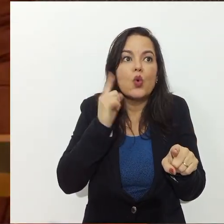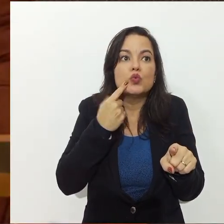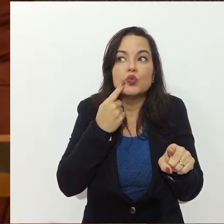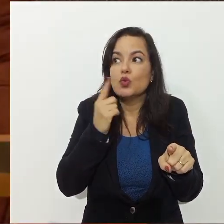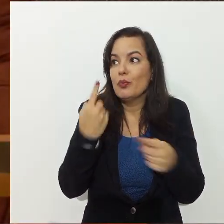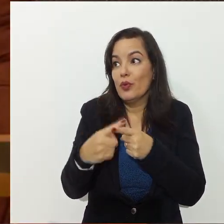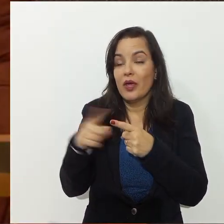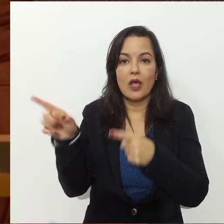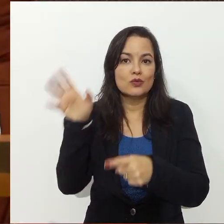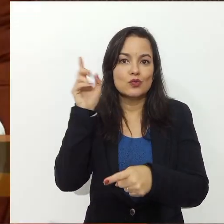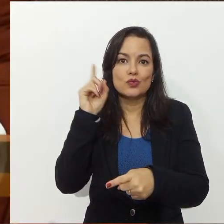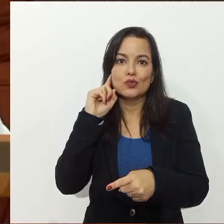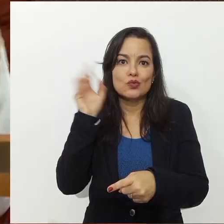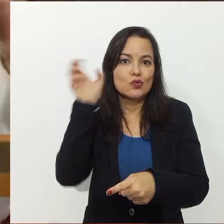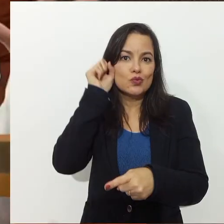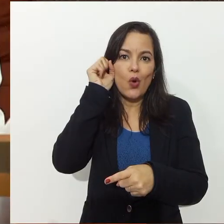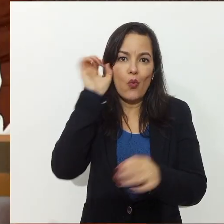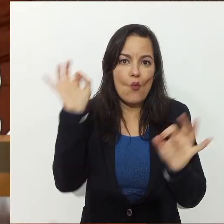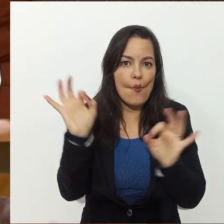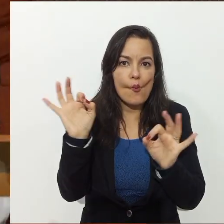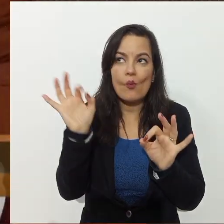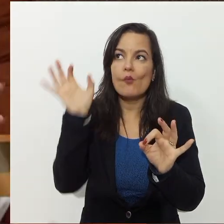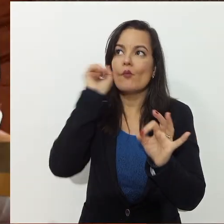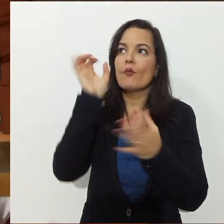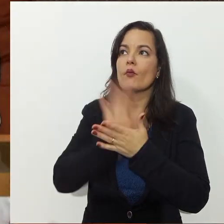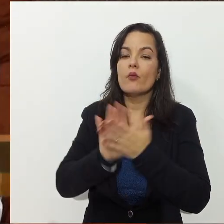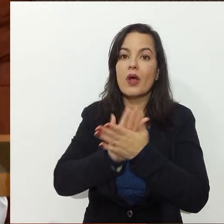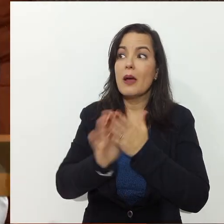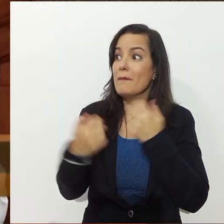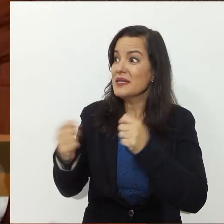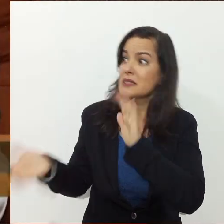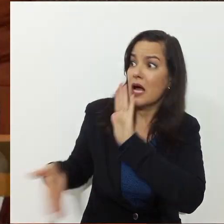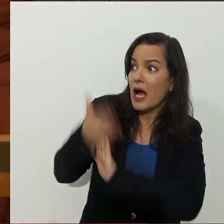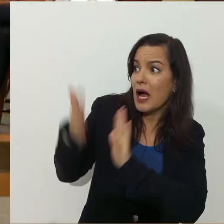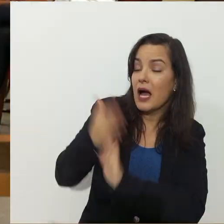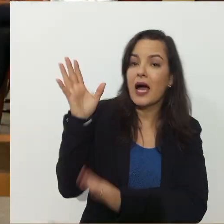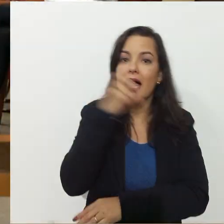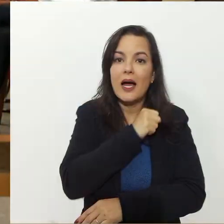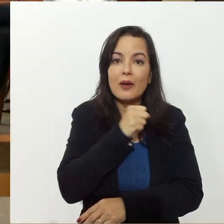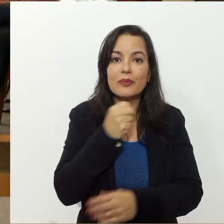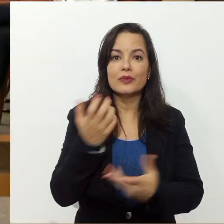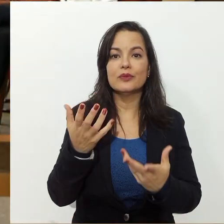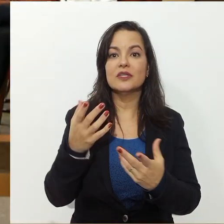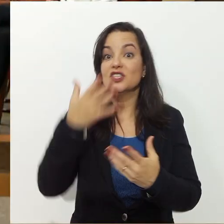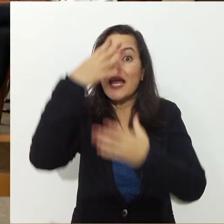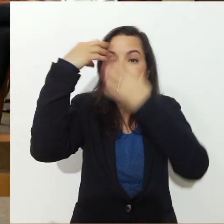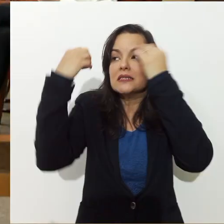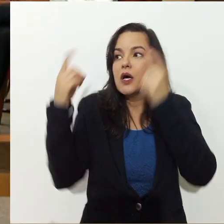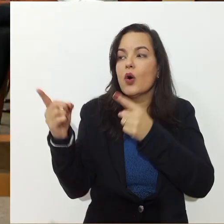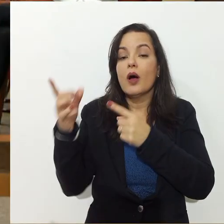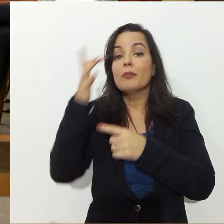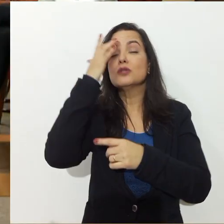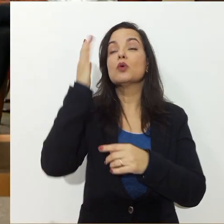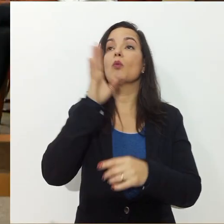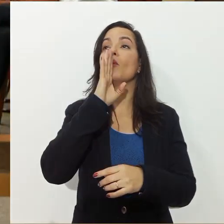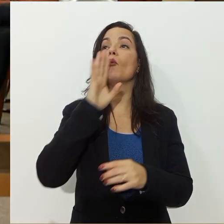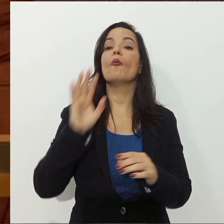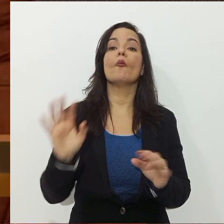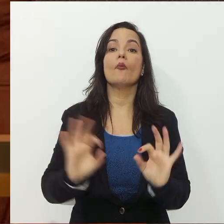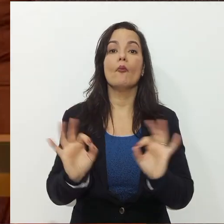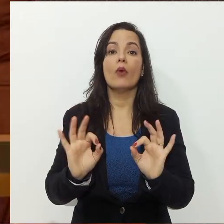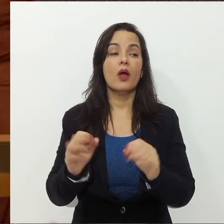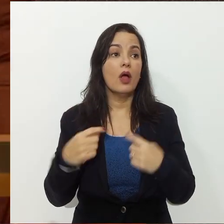acesso àquele sinal que vai dizer que é para você sair dali correndo naquele instante, a gente não vê em